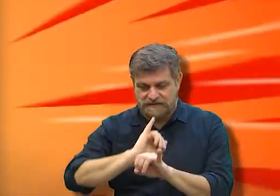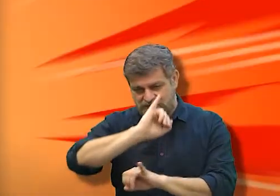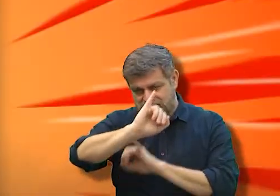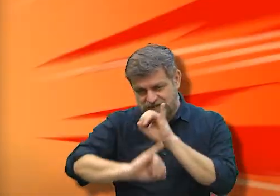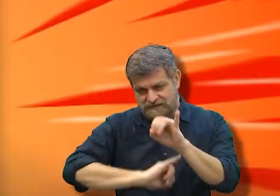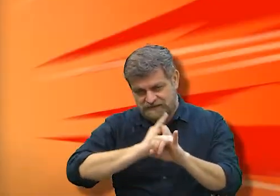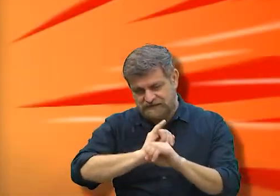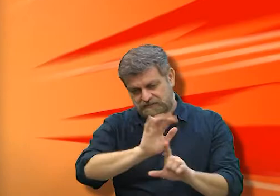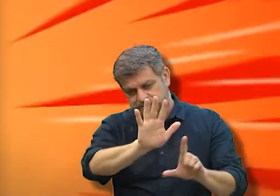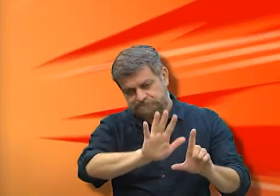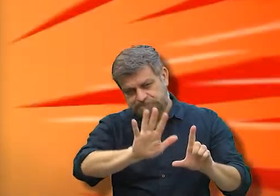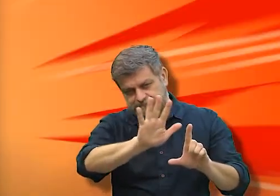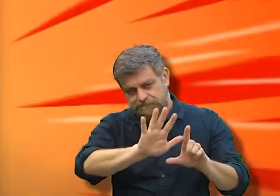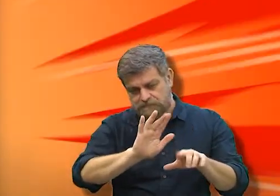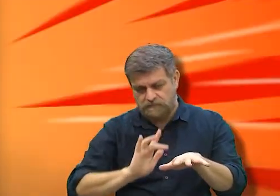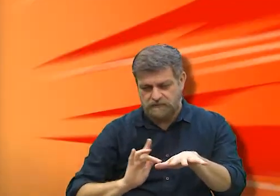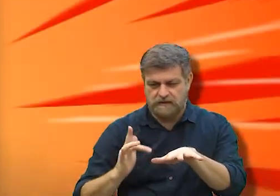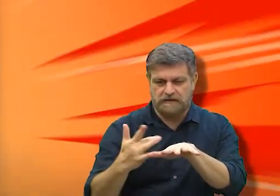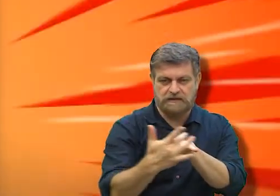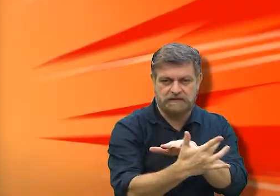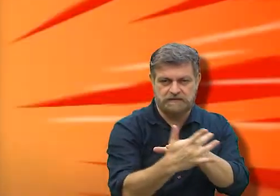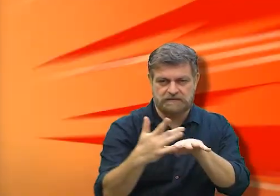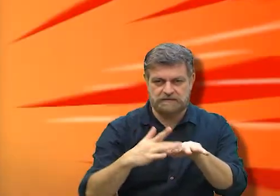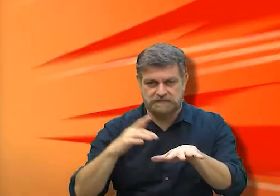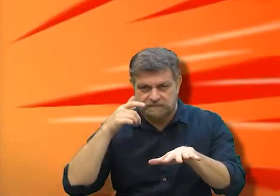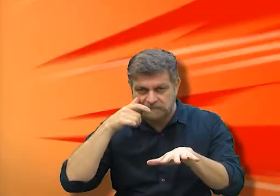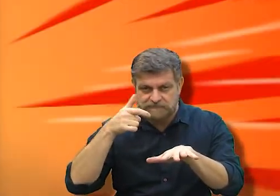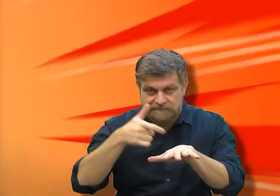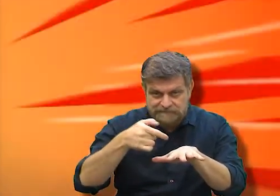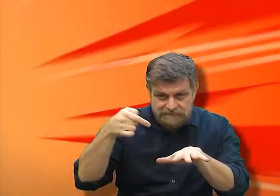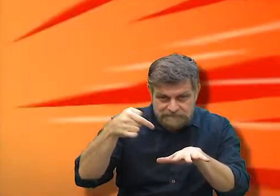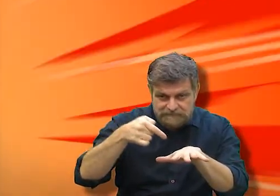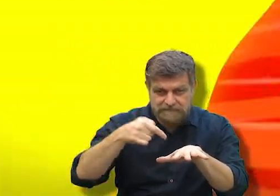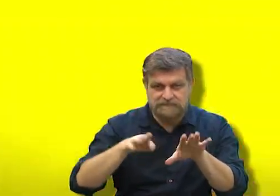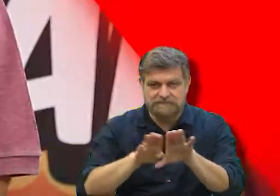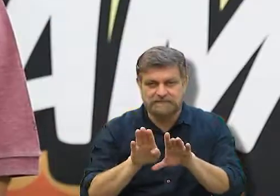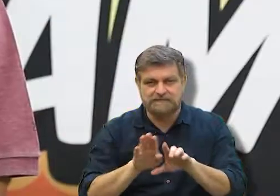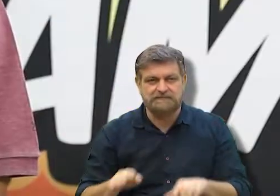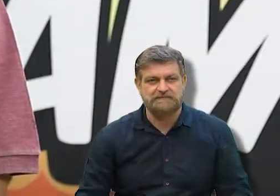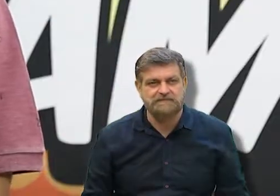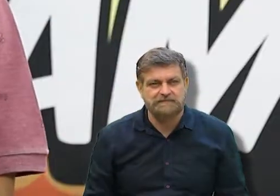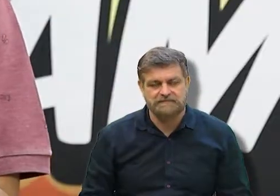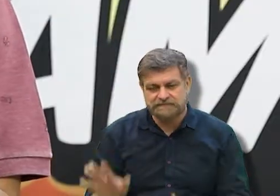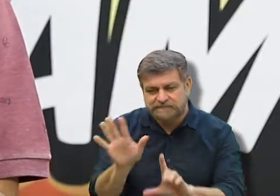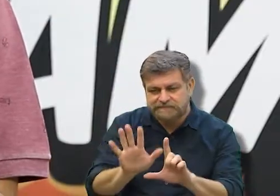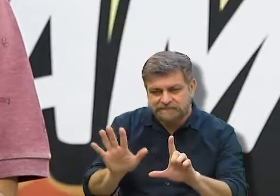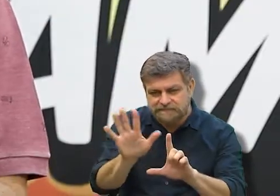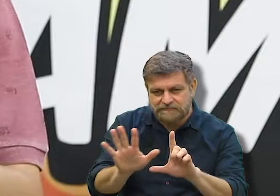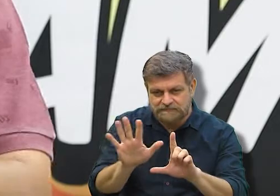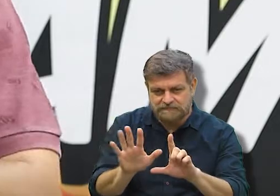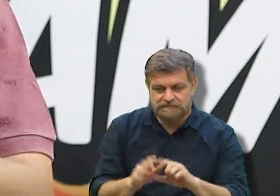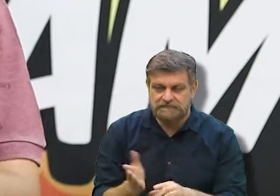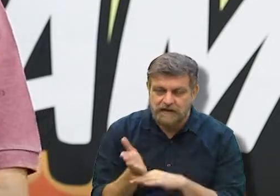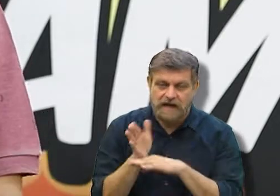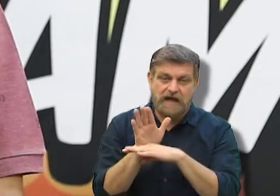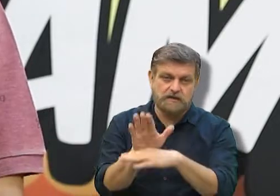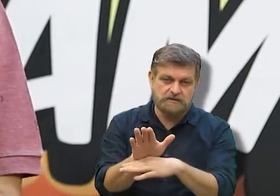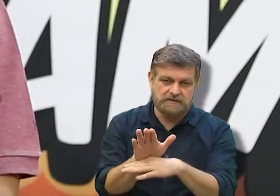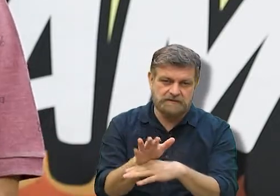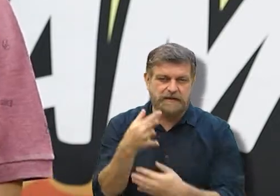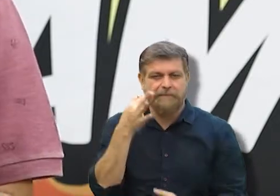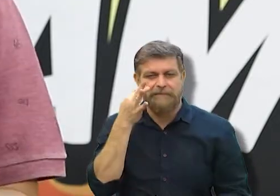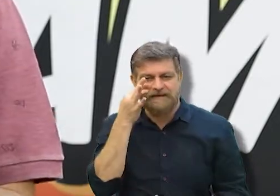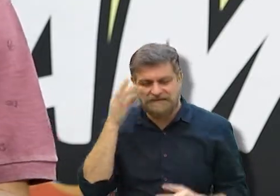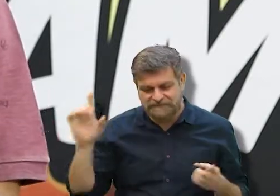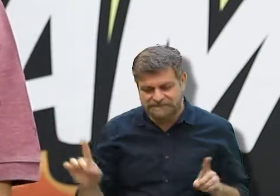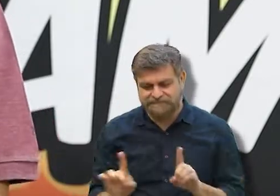para o estúdio, a gente batia esse bate-papo aqui no estúdio. E com a flexibilização,